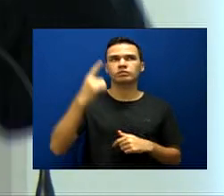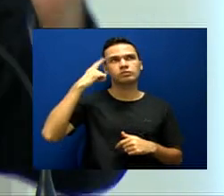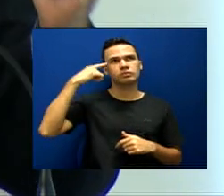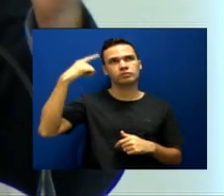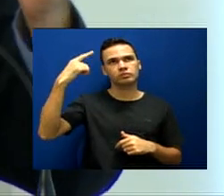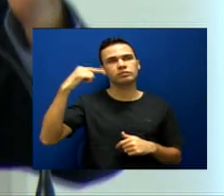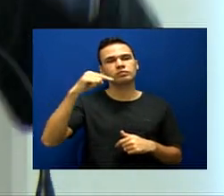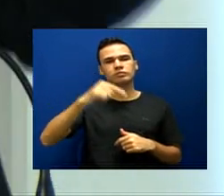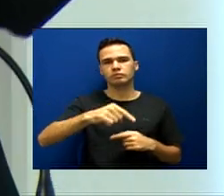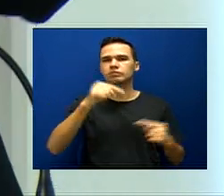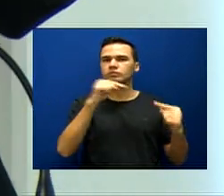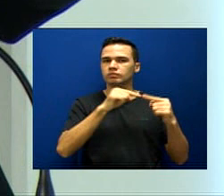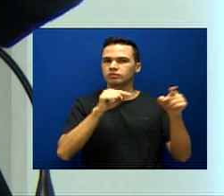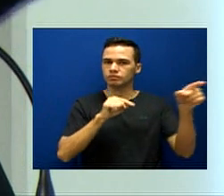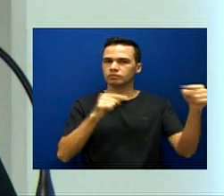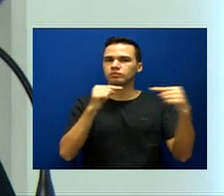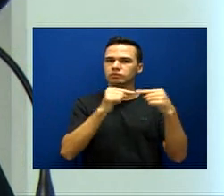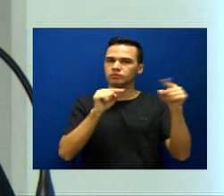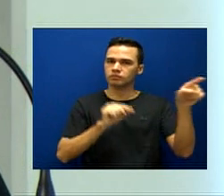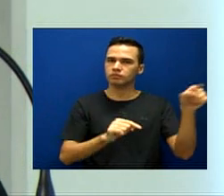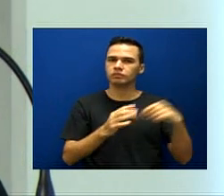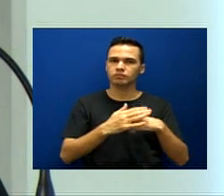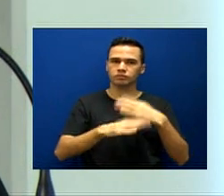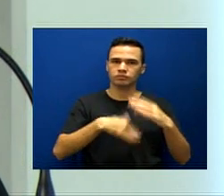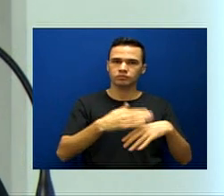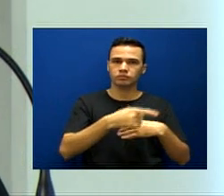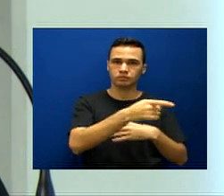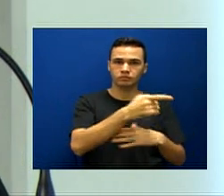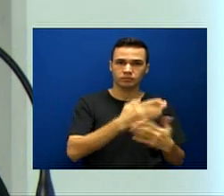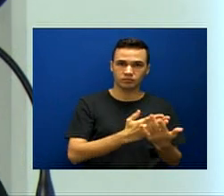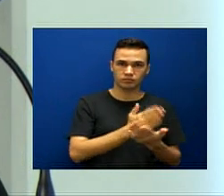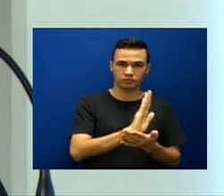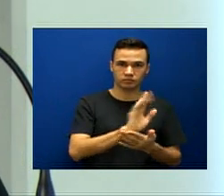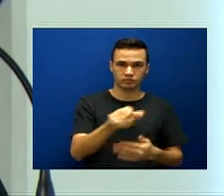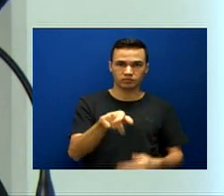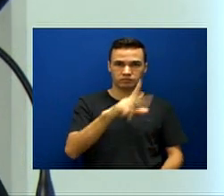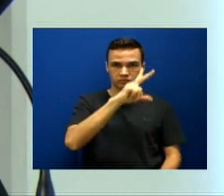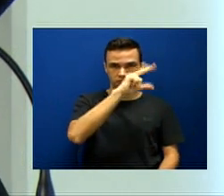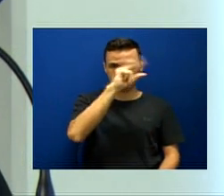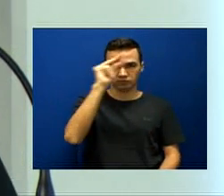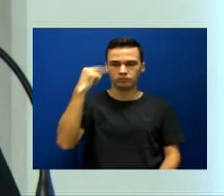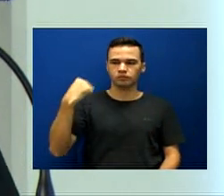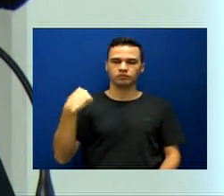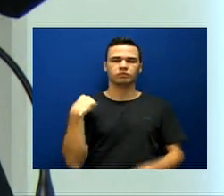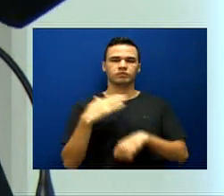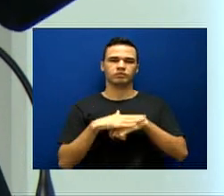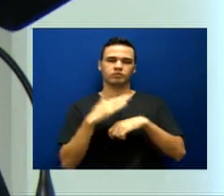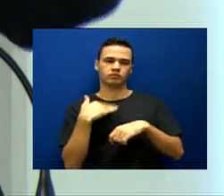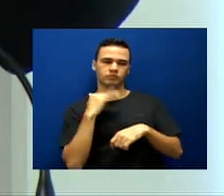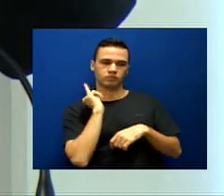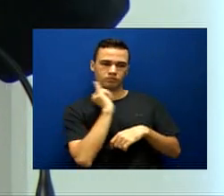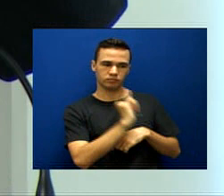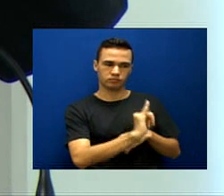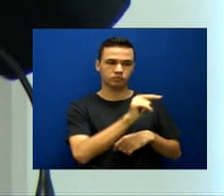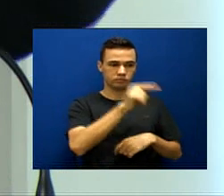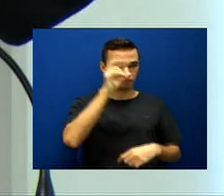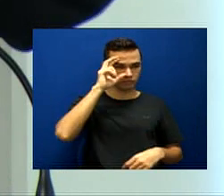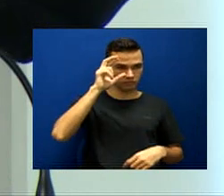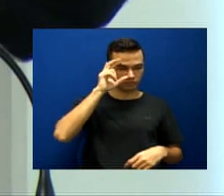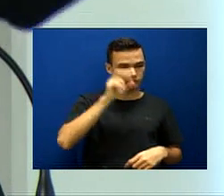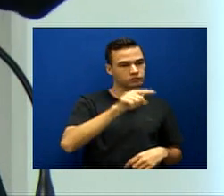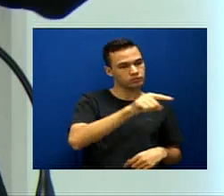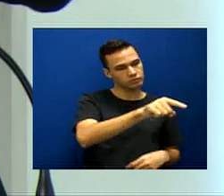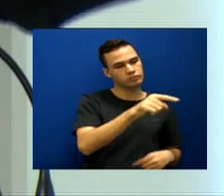que concordava com ele. Tanto é que logo que ele ganhou, eu falei para ele, Crespo,